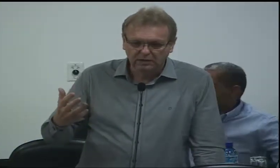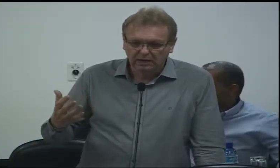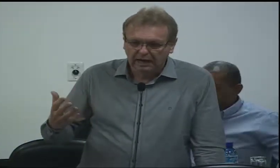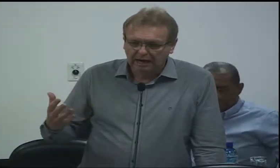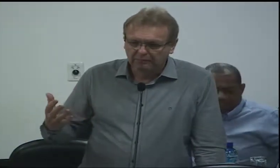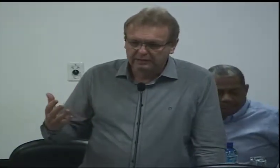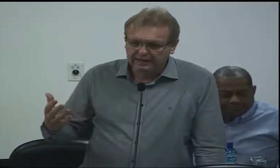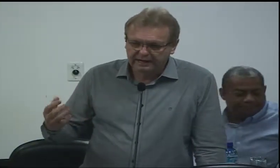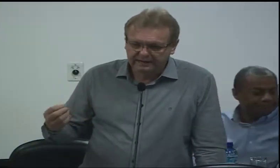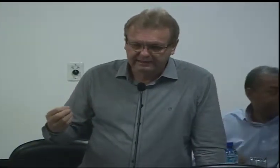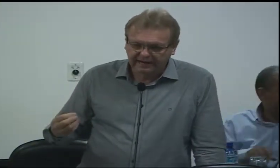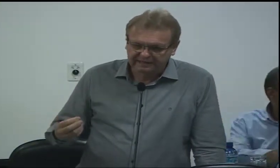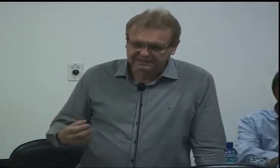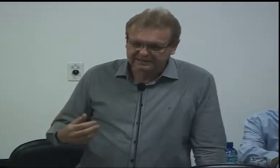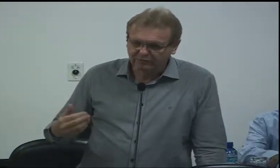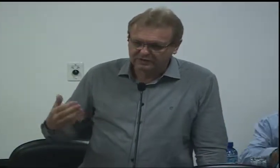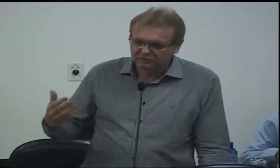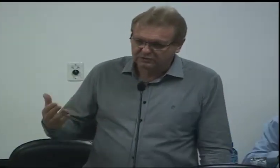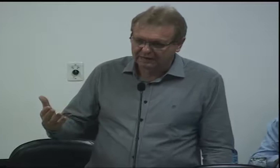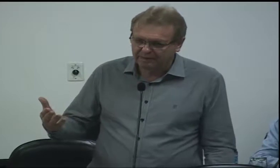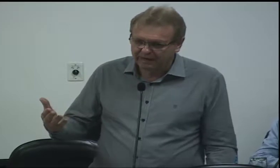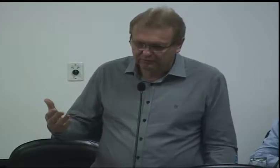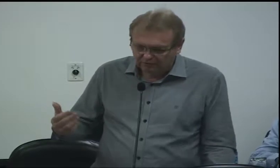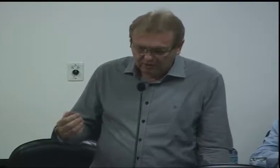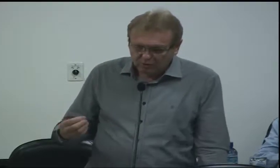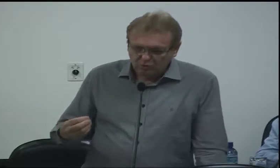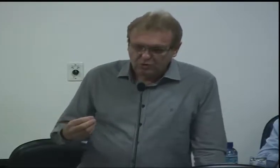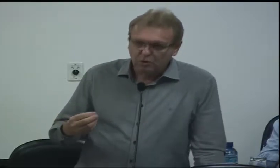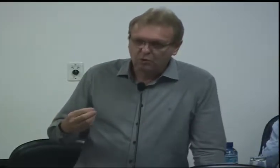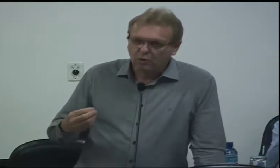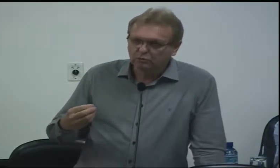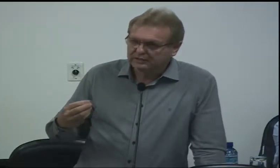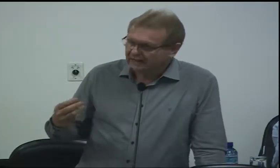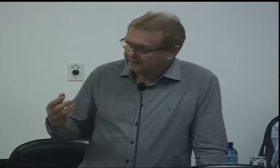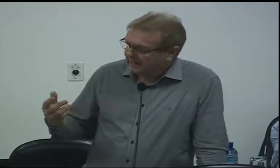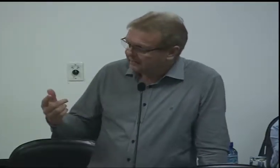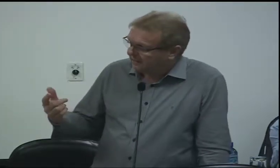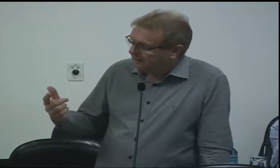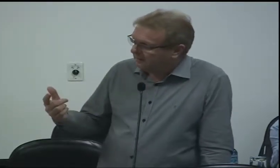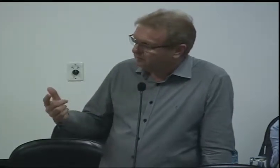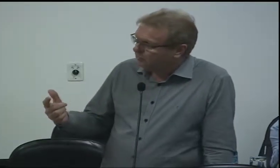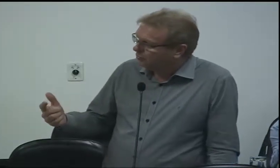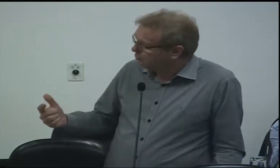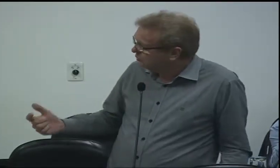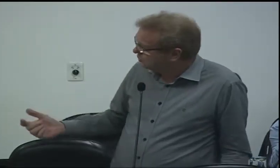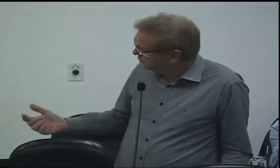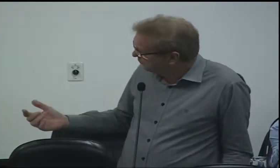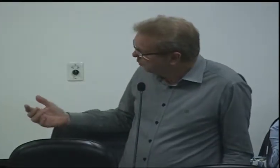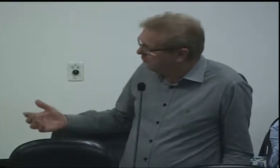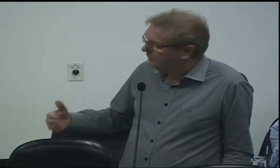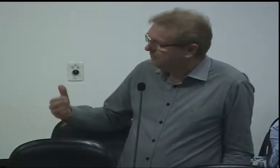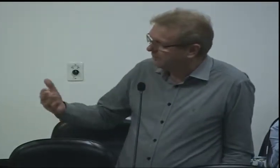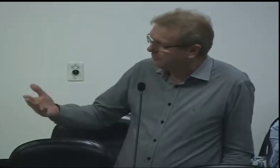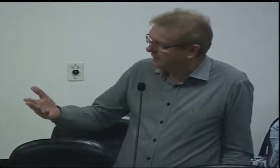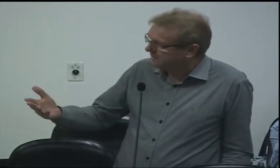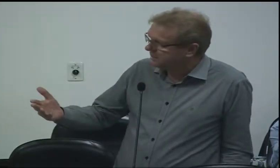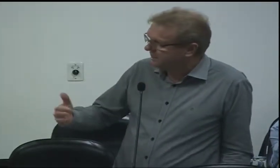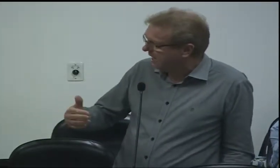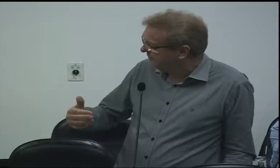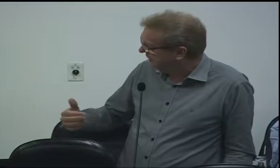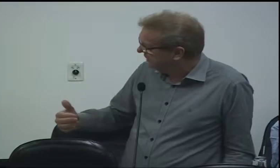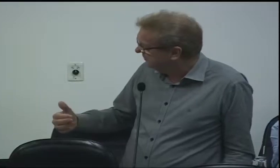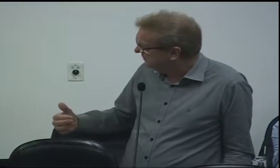televisão, a mulher era técnica de segurança do trabalho, contratada por concurso público na